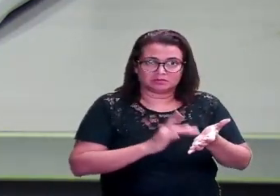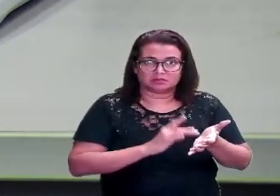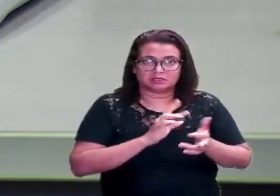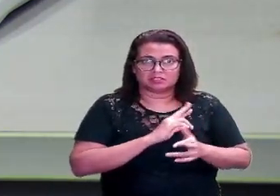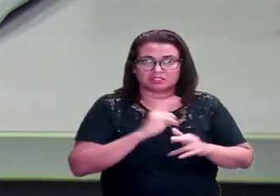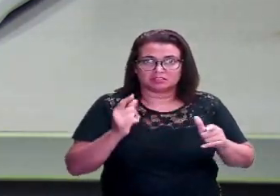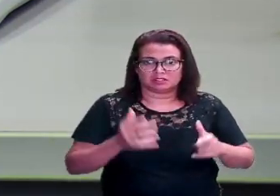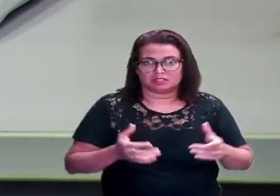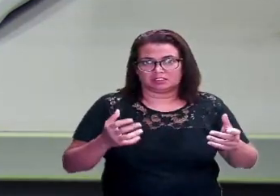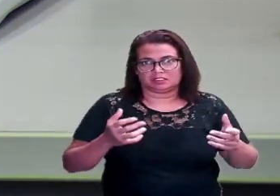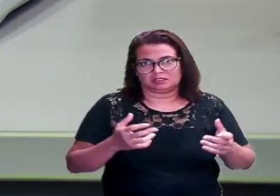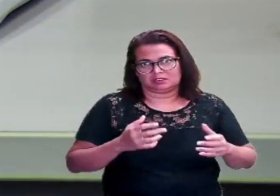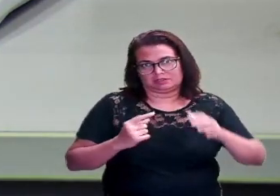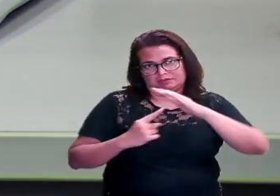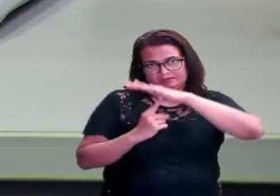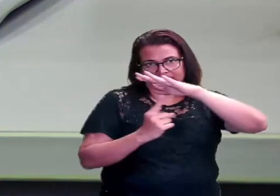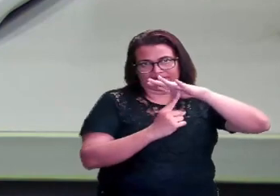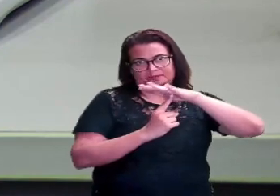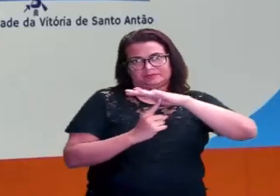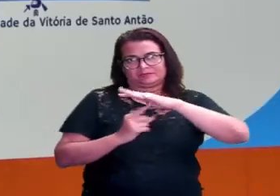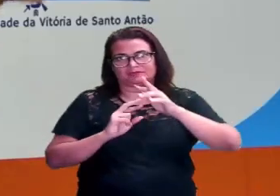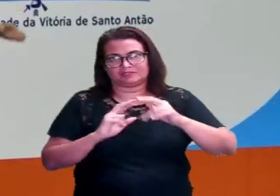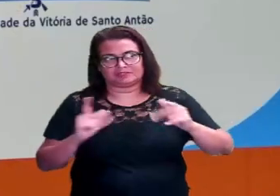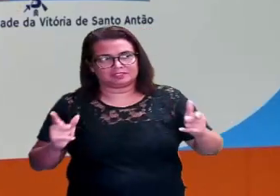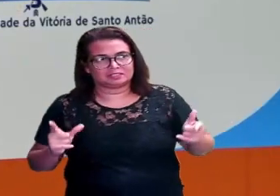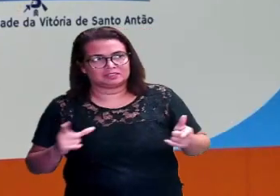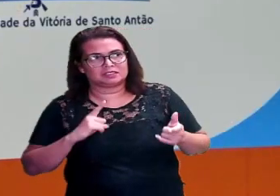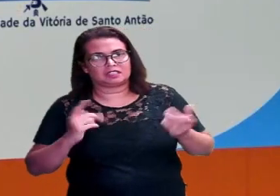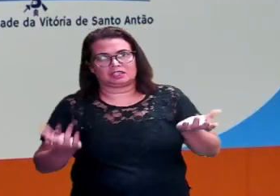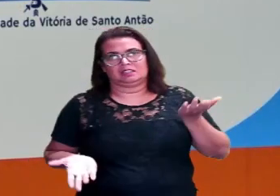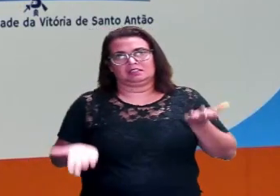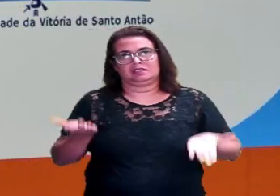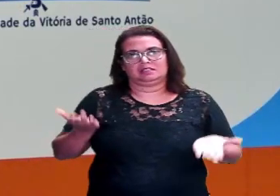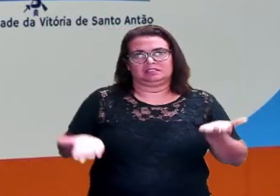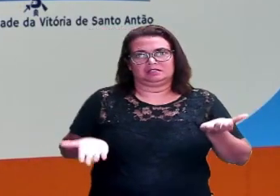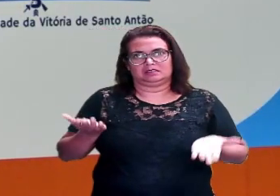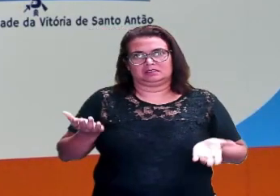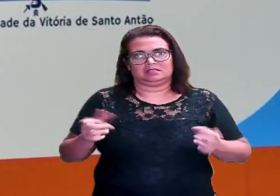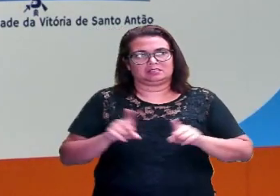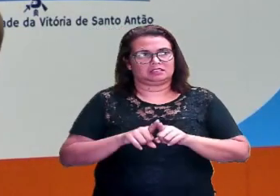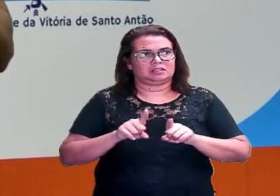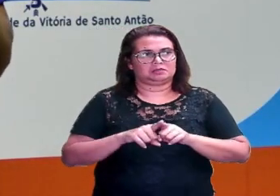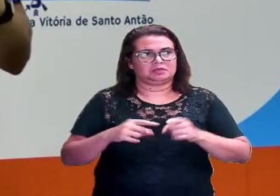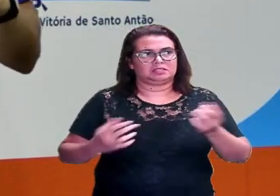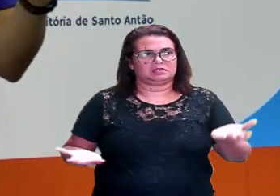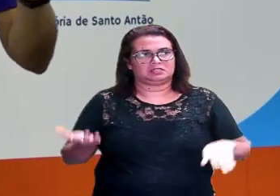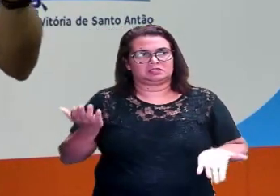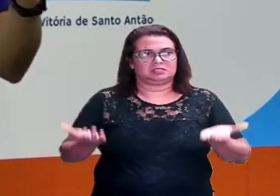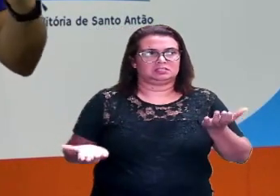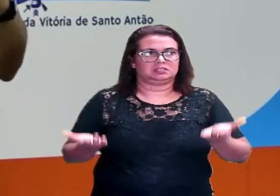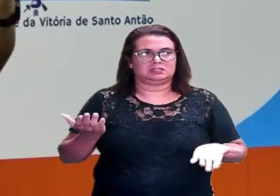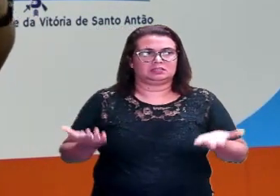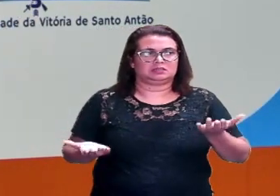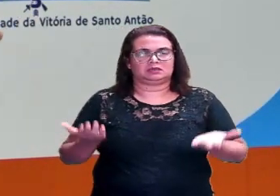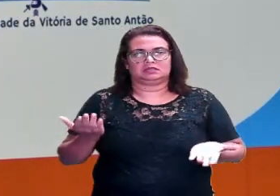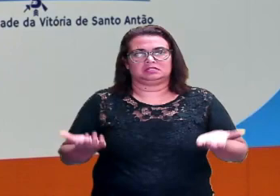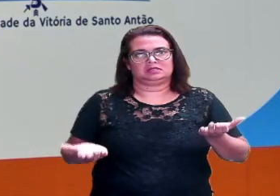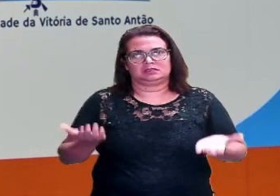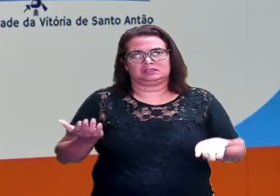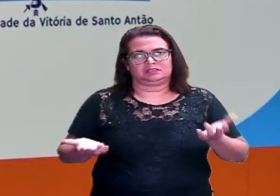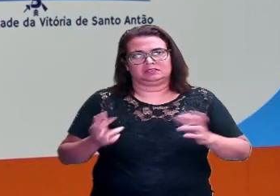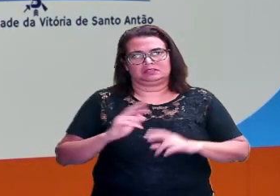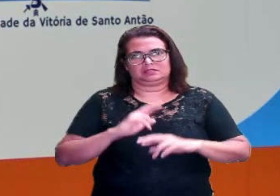ela é maior, tá? E tem também a da balança, né? E aí são balanças diferentes aí que